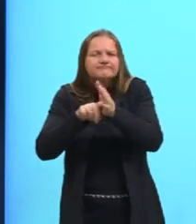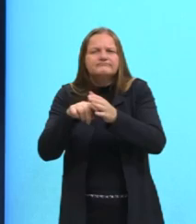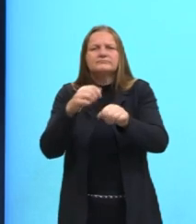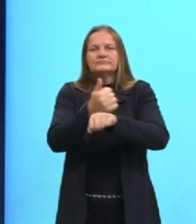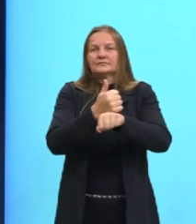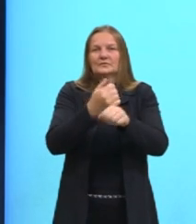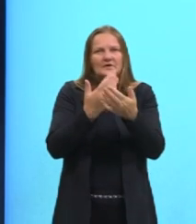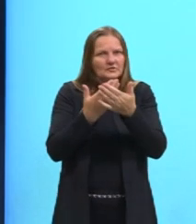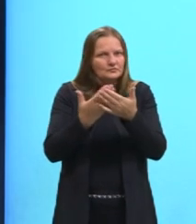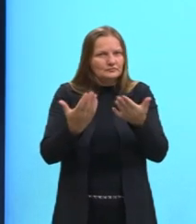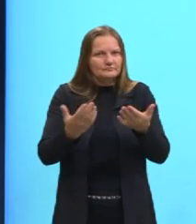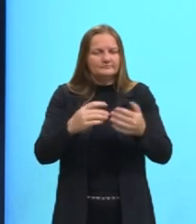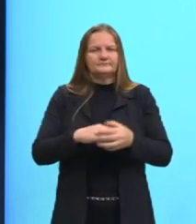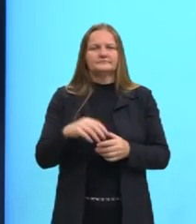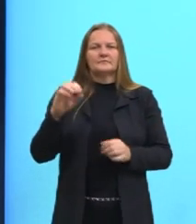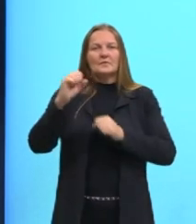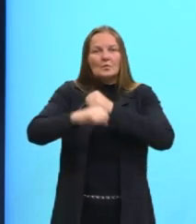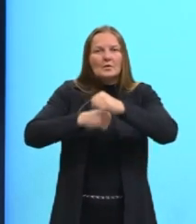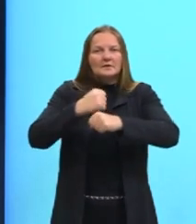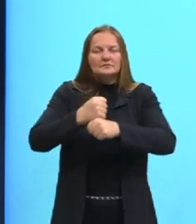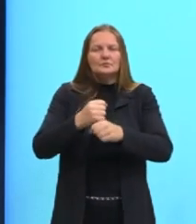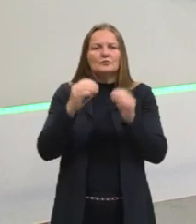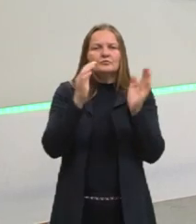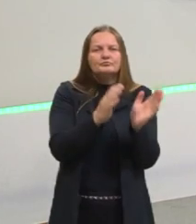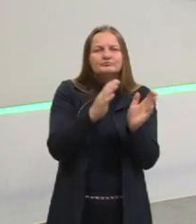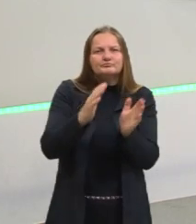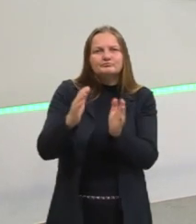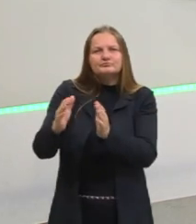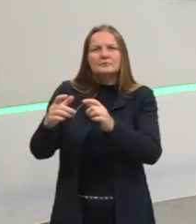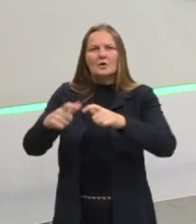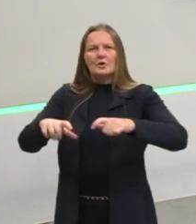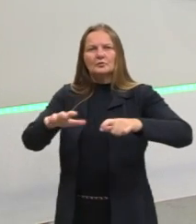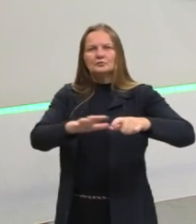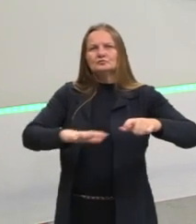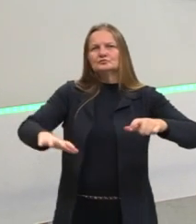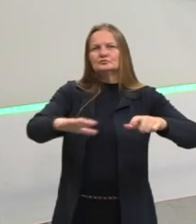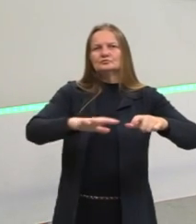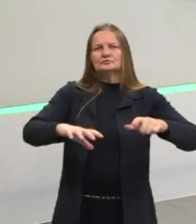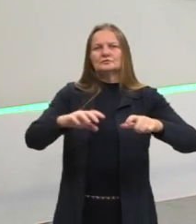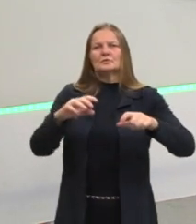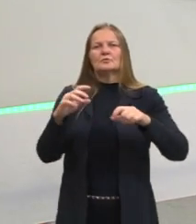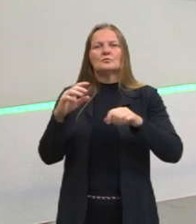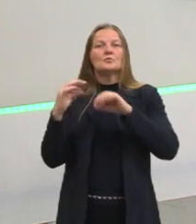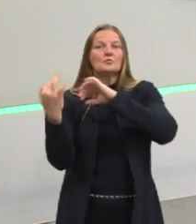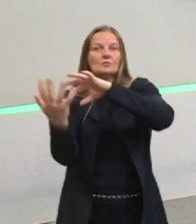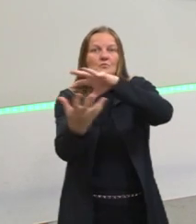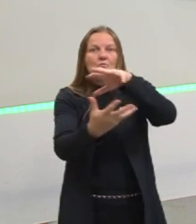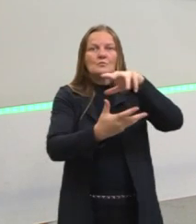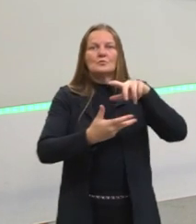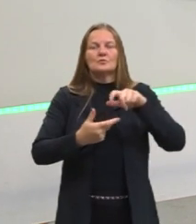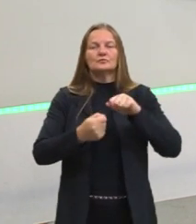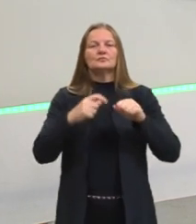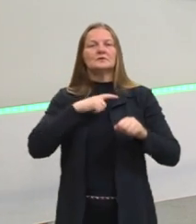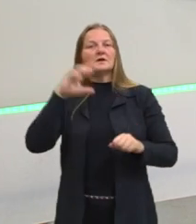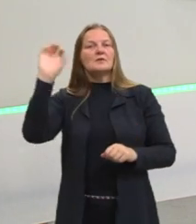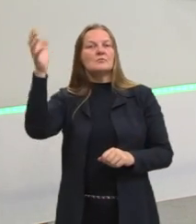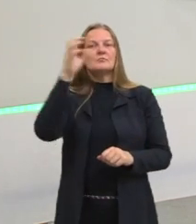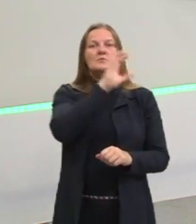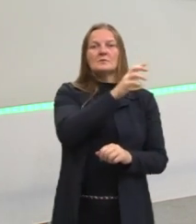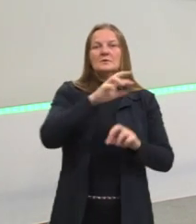aquele ano a gurizada então cada cada local aí cada região do planeta Então vai gerar um clima